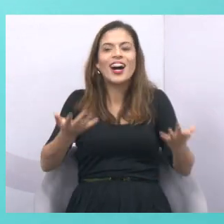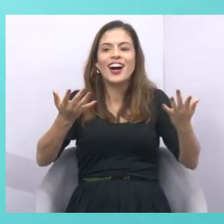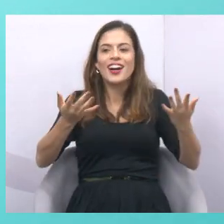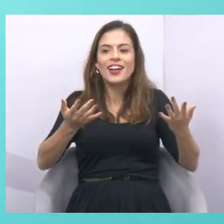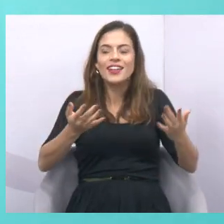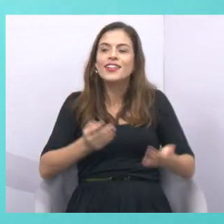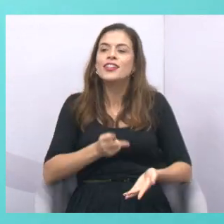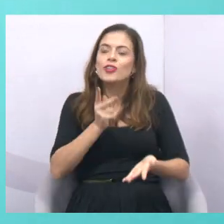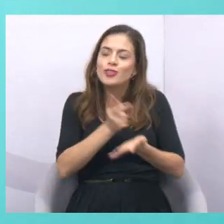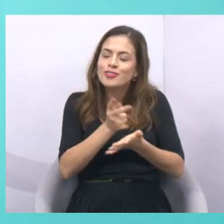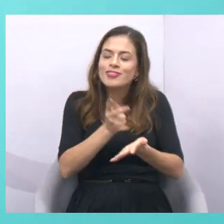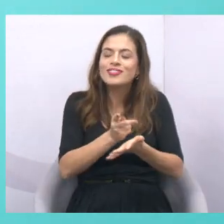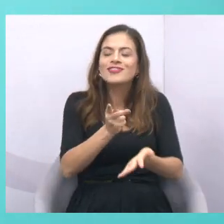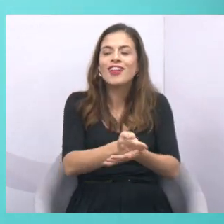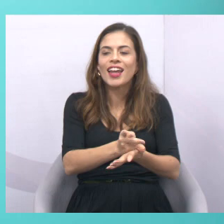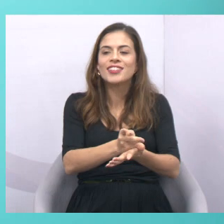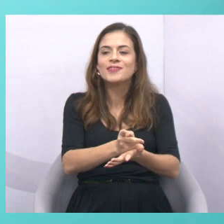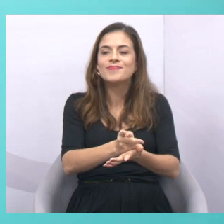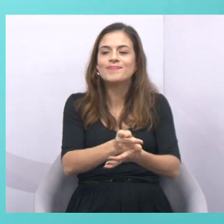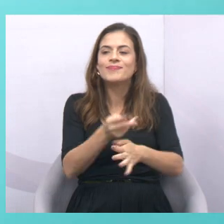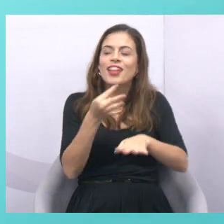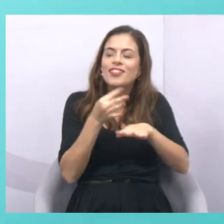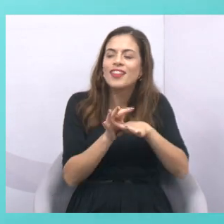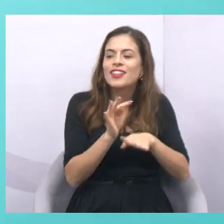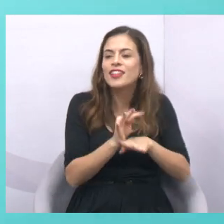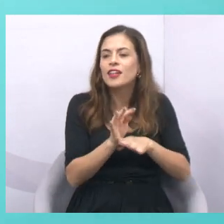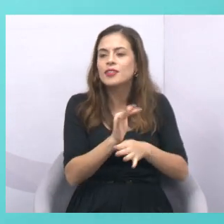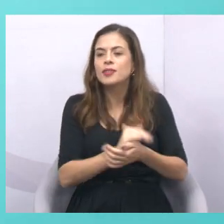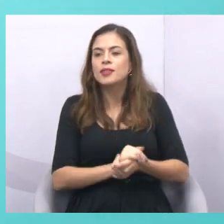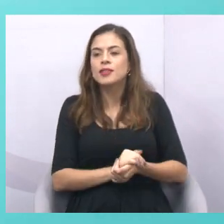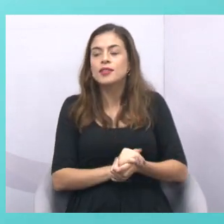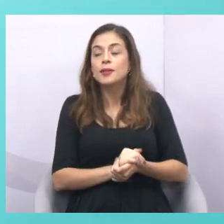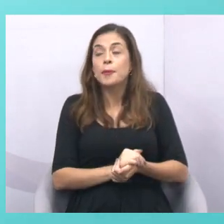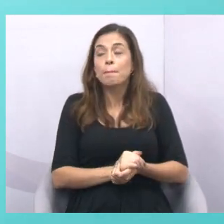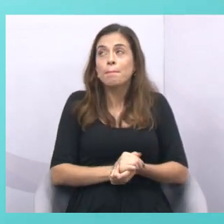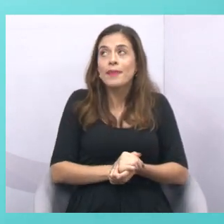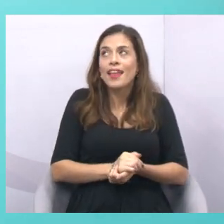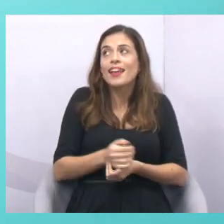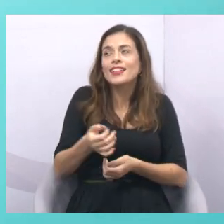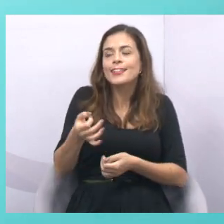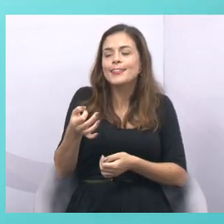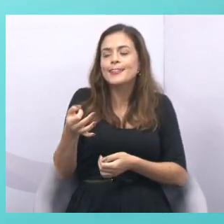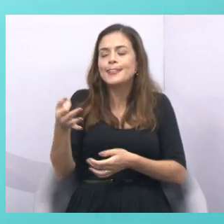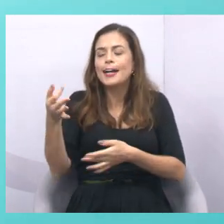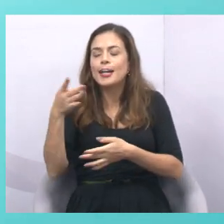jogando. E daí a vida me levou para outros caminhos, acabei